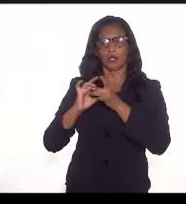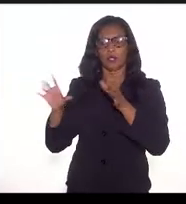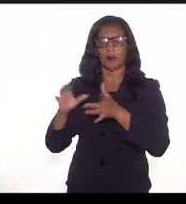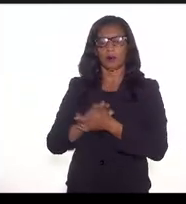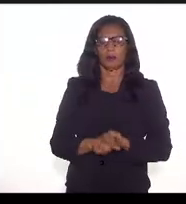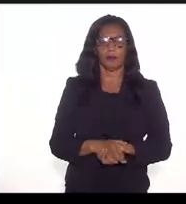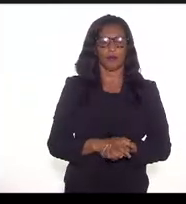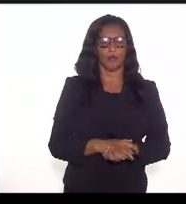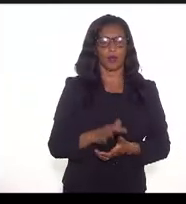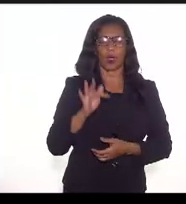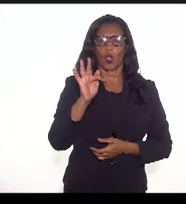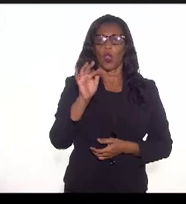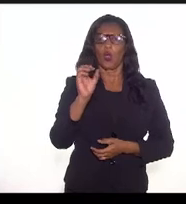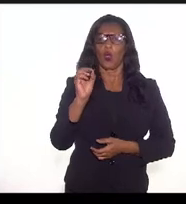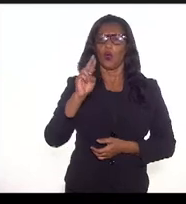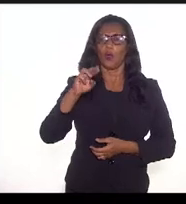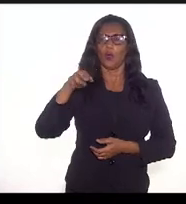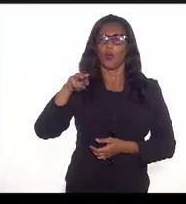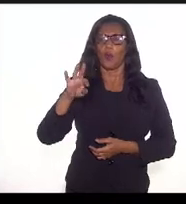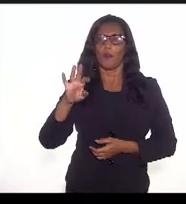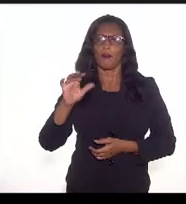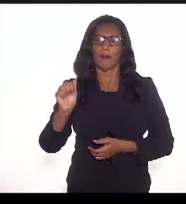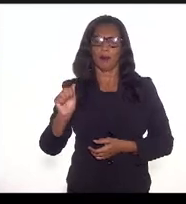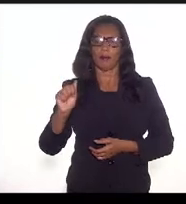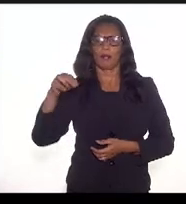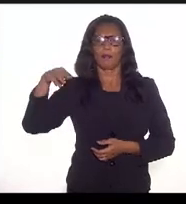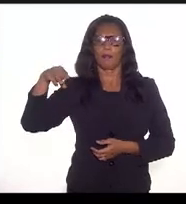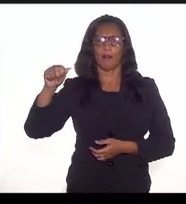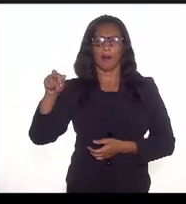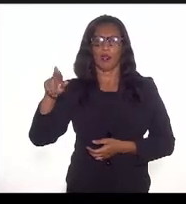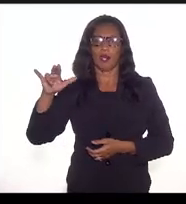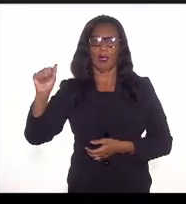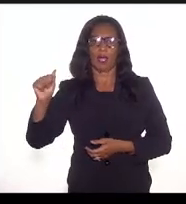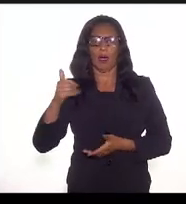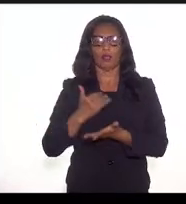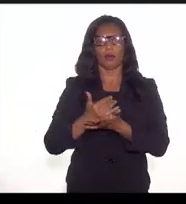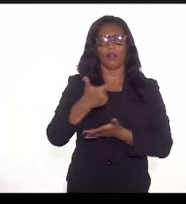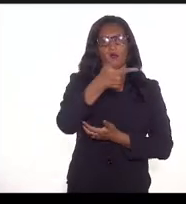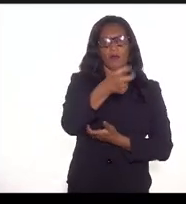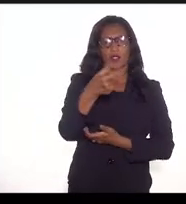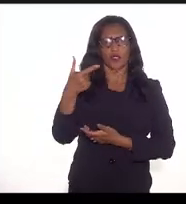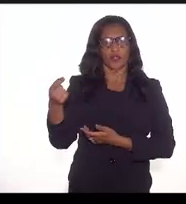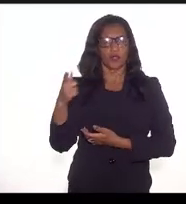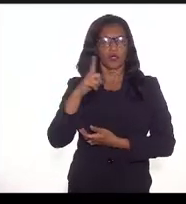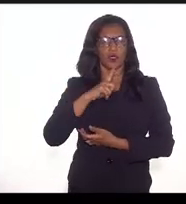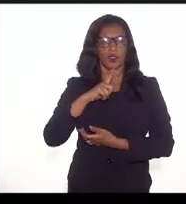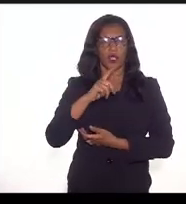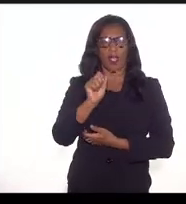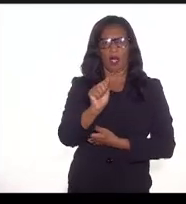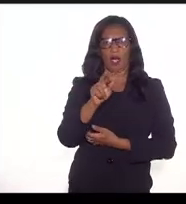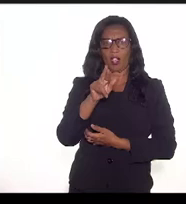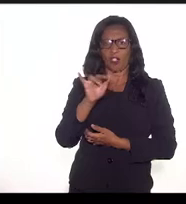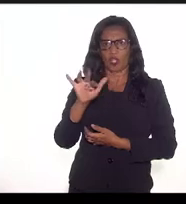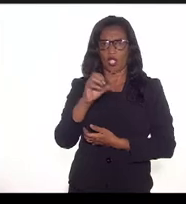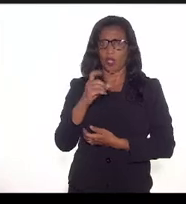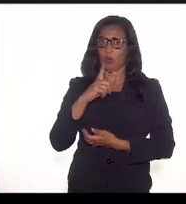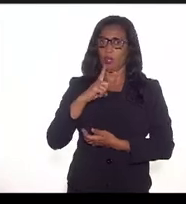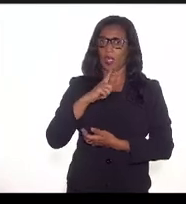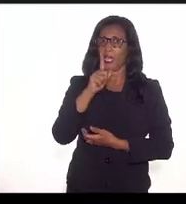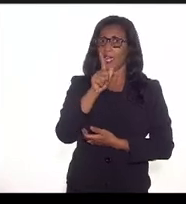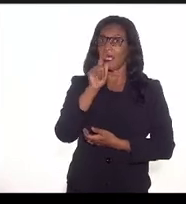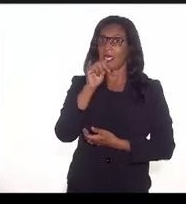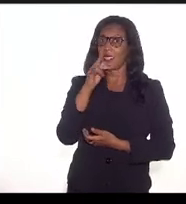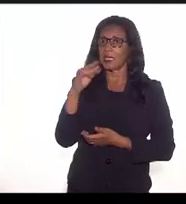Amaricá é um produto que a gente iniciou em 2020, que a gente utiliza, a gente participa de uma licitação